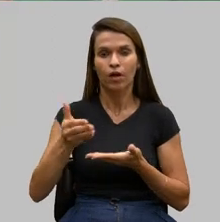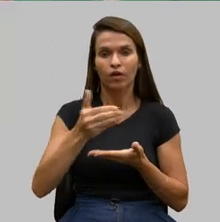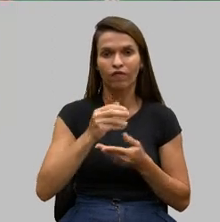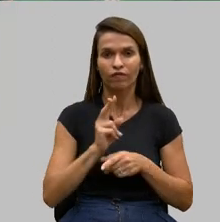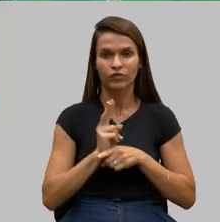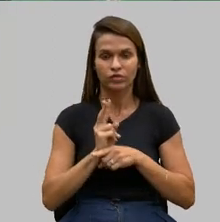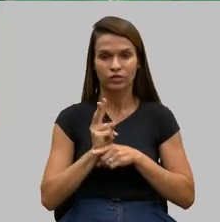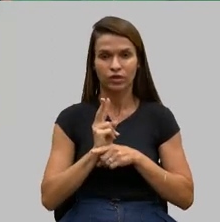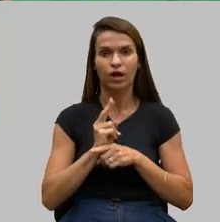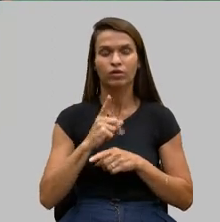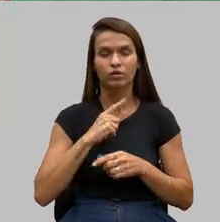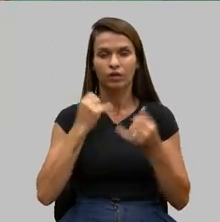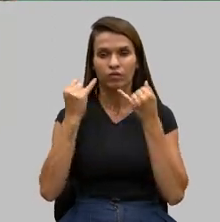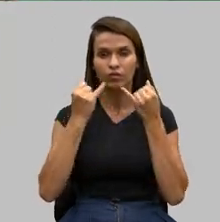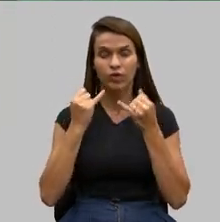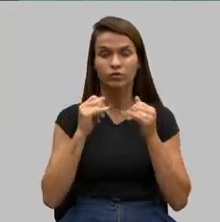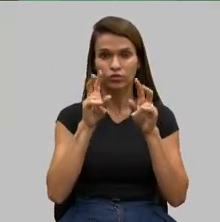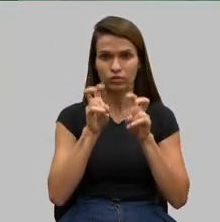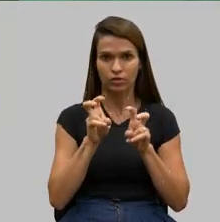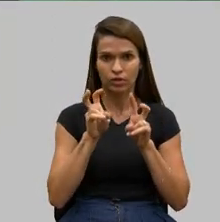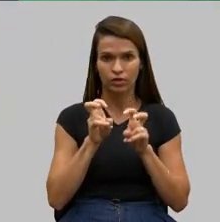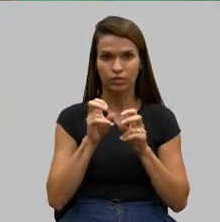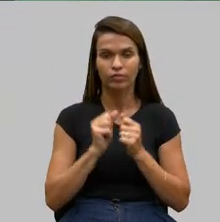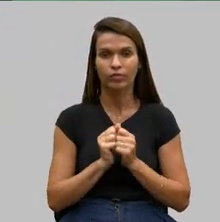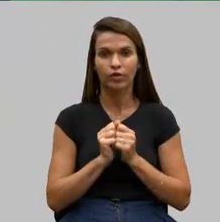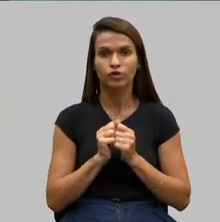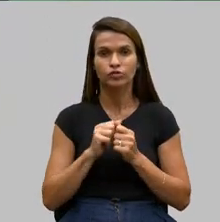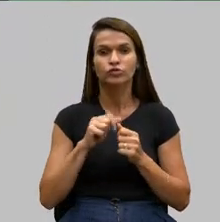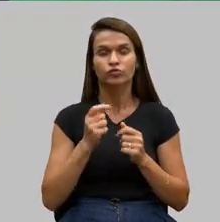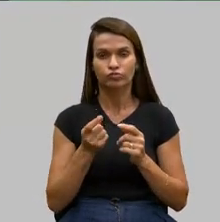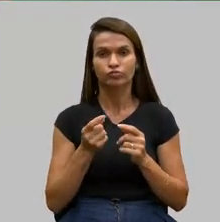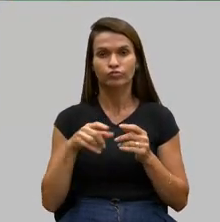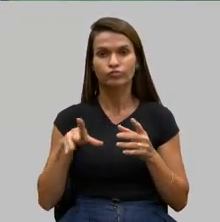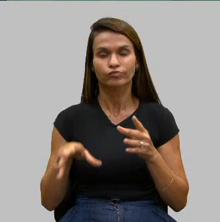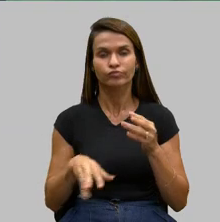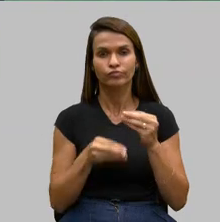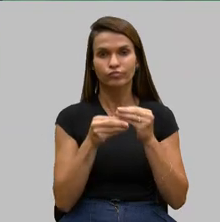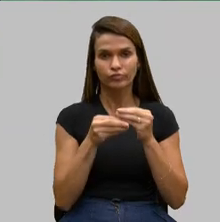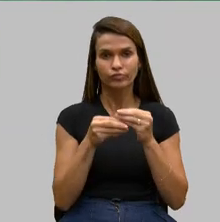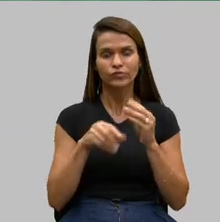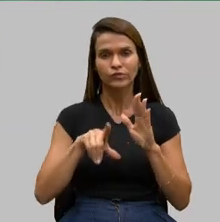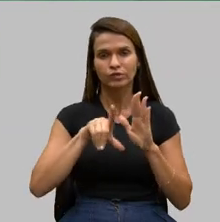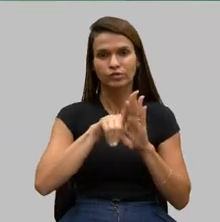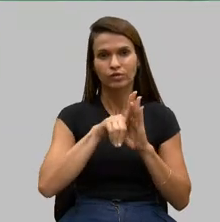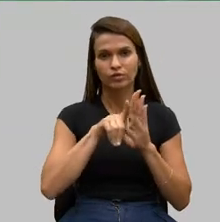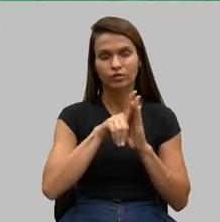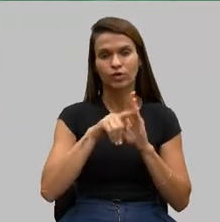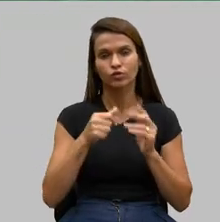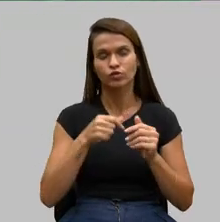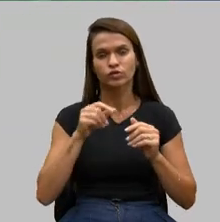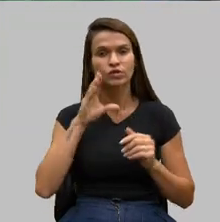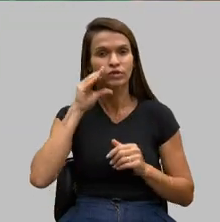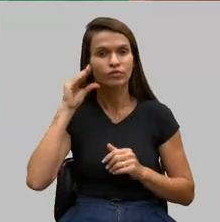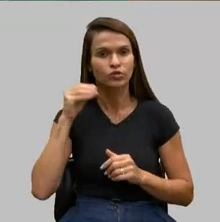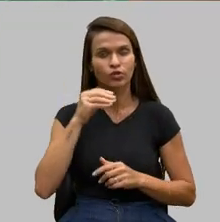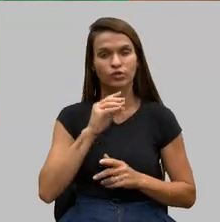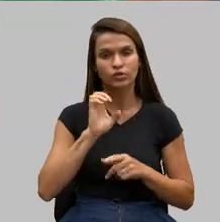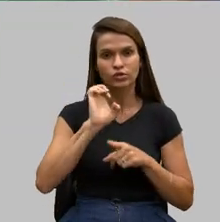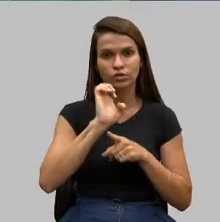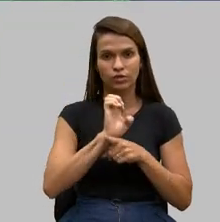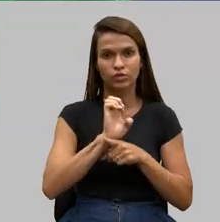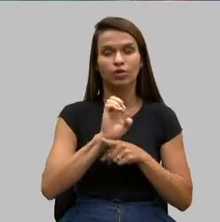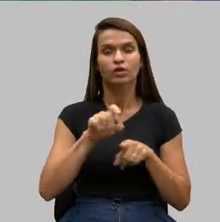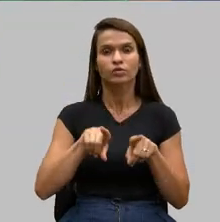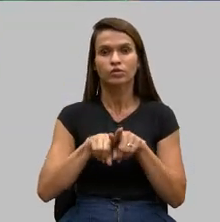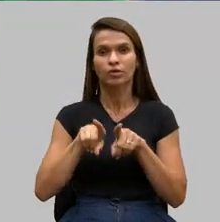abrange informações sobre a recomposição de perdas inflacionárias da remuneração dos Servidores estaduais com destaque para o servidor